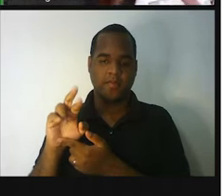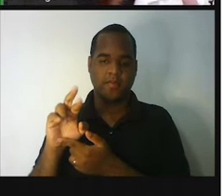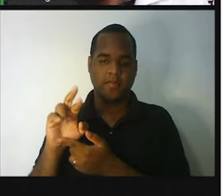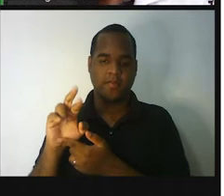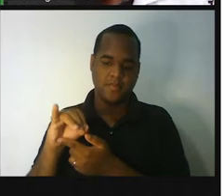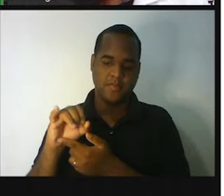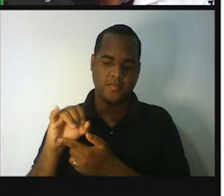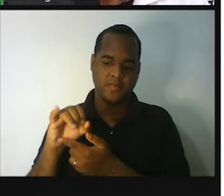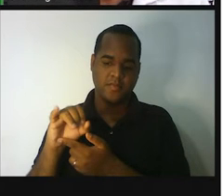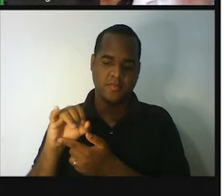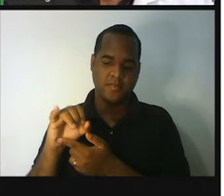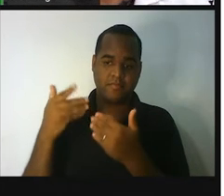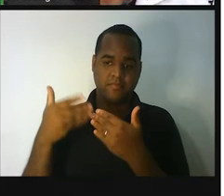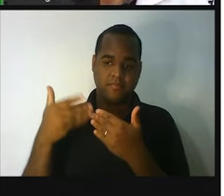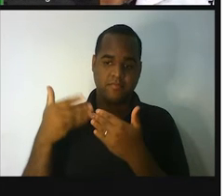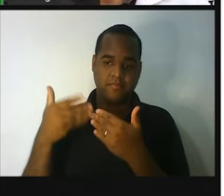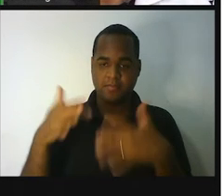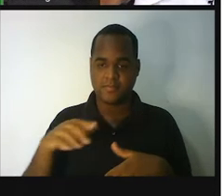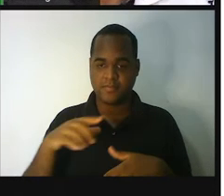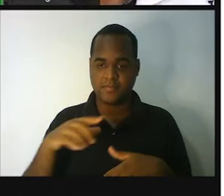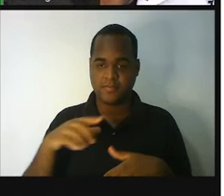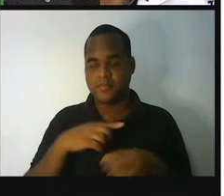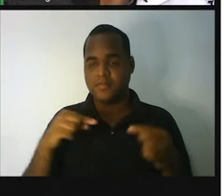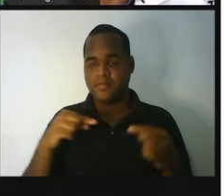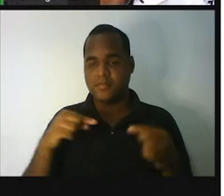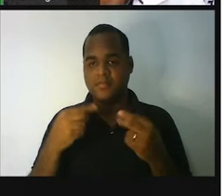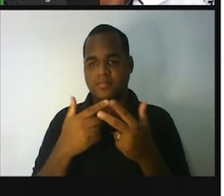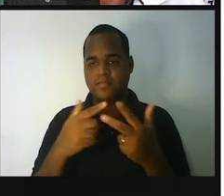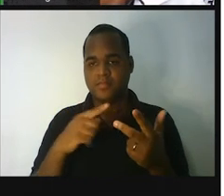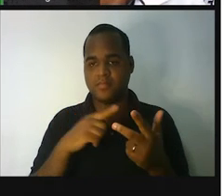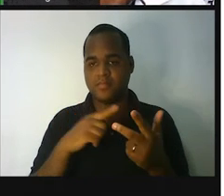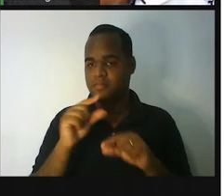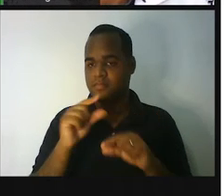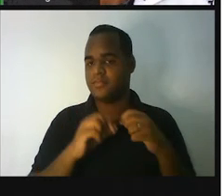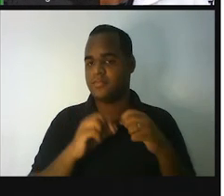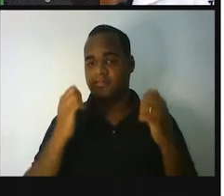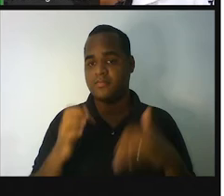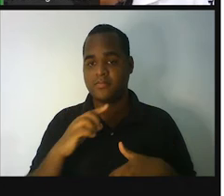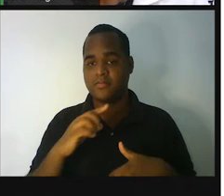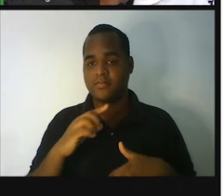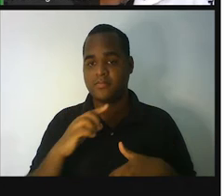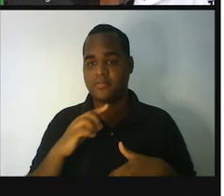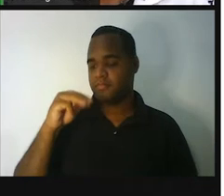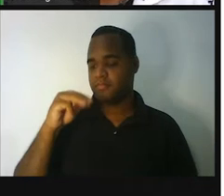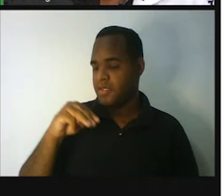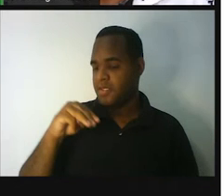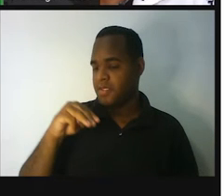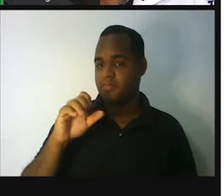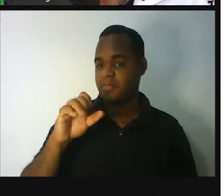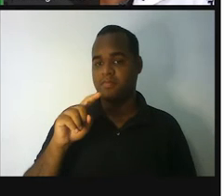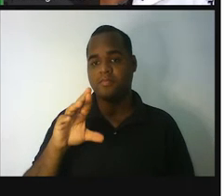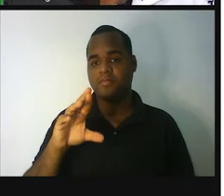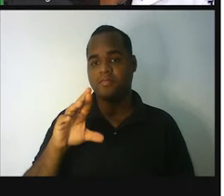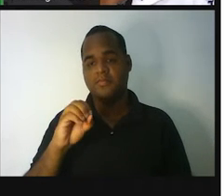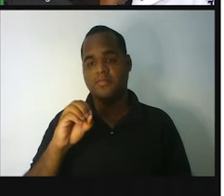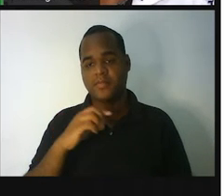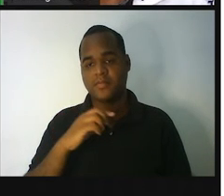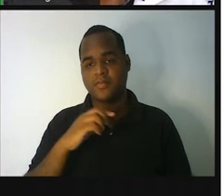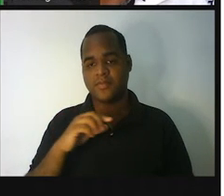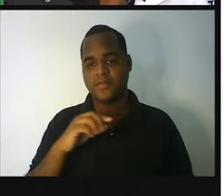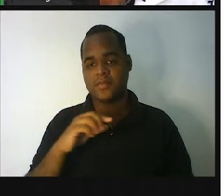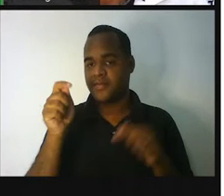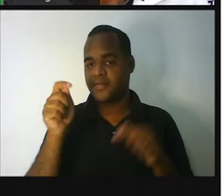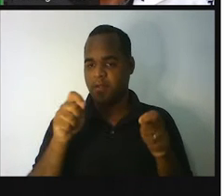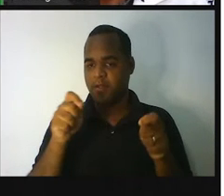de ontem EA partir dela surgem outros Aqui no Brasil é o médico né é basicamente tudo você